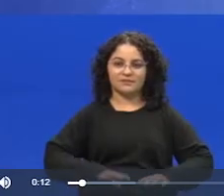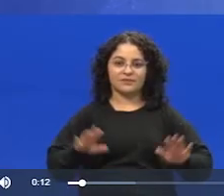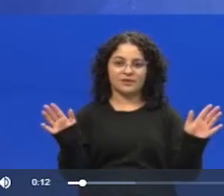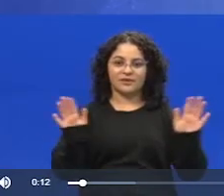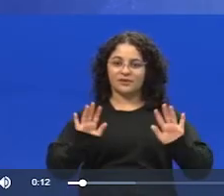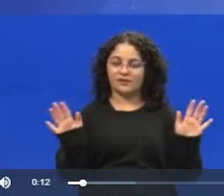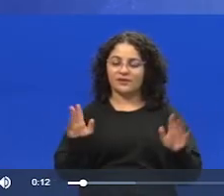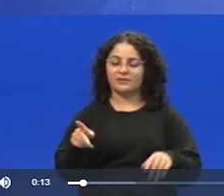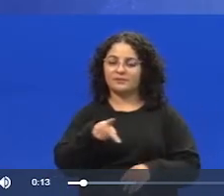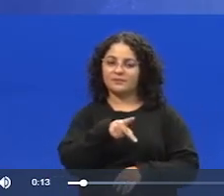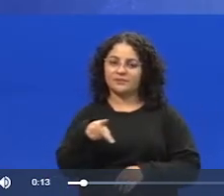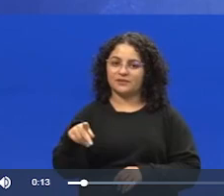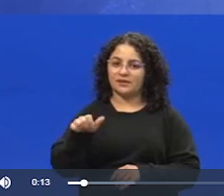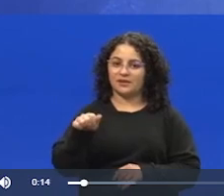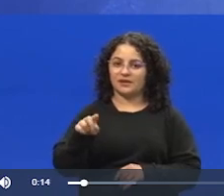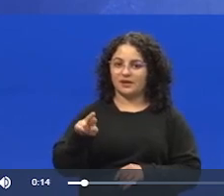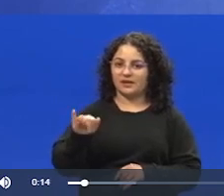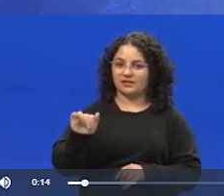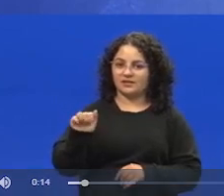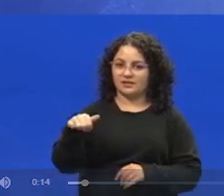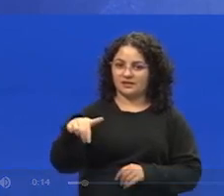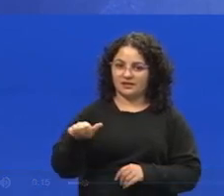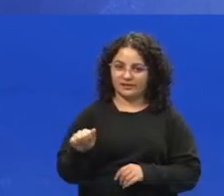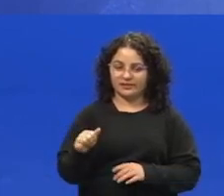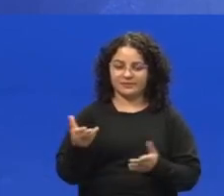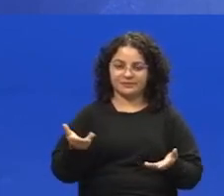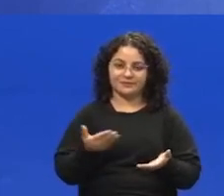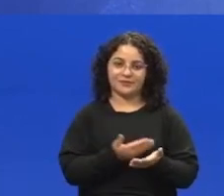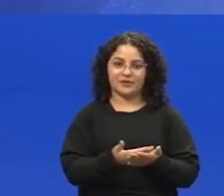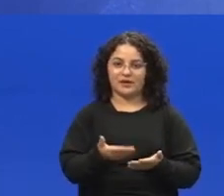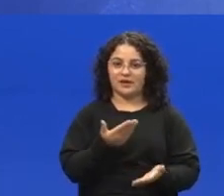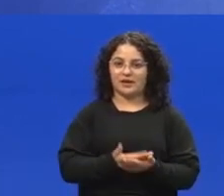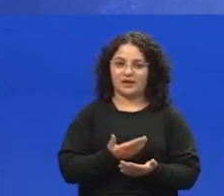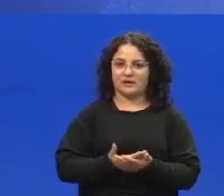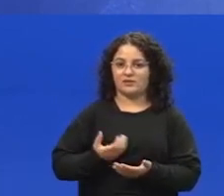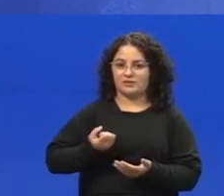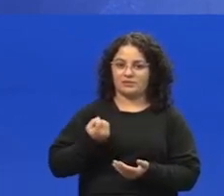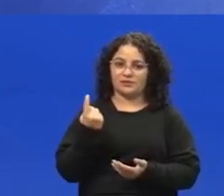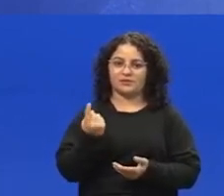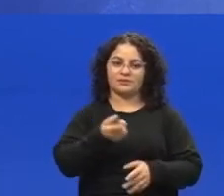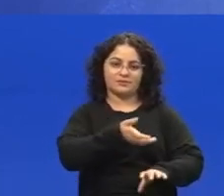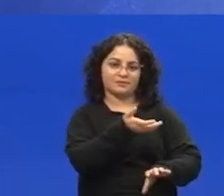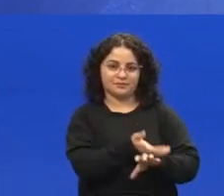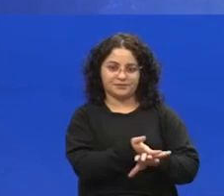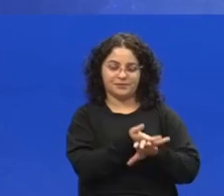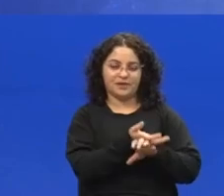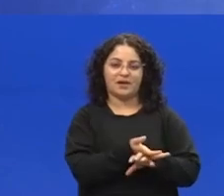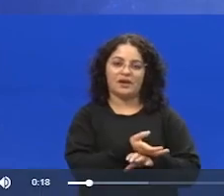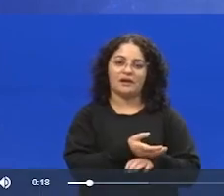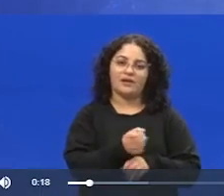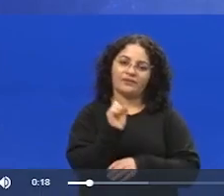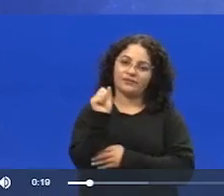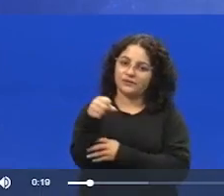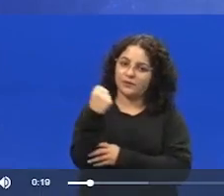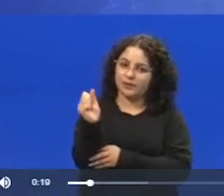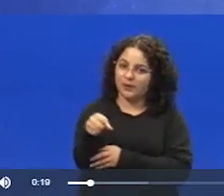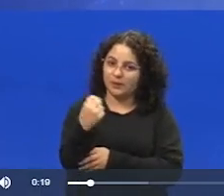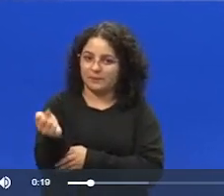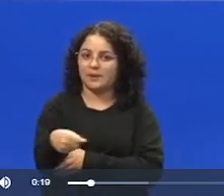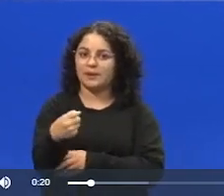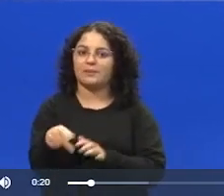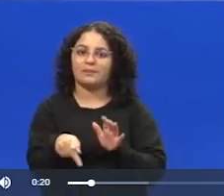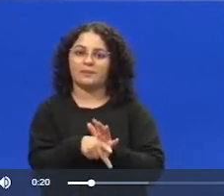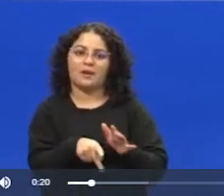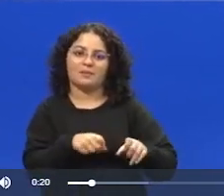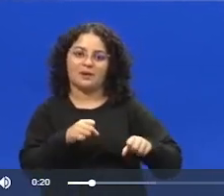Olá, aluno! Eu sou a professora Adriana Pastore e vamos dar início à unidade 1 da disciplina Fisioterapia Traumatológica Funcional. Nesse primeiro momento,